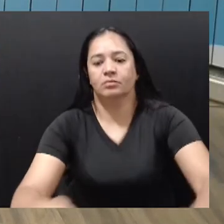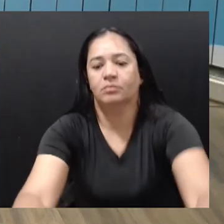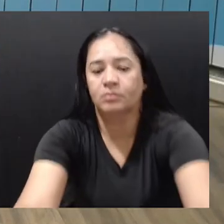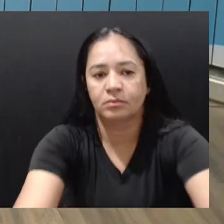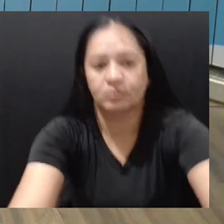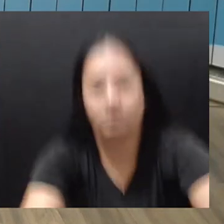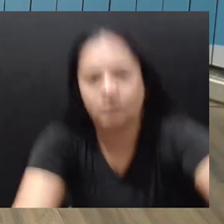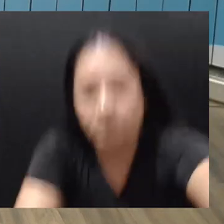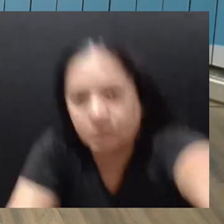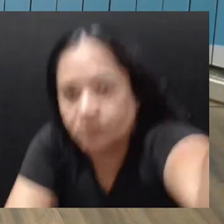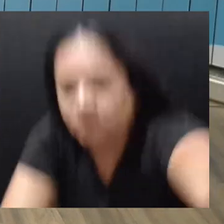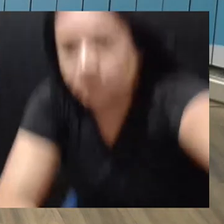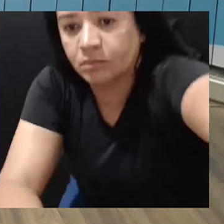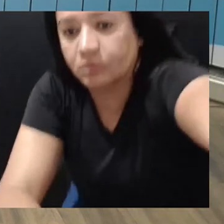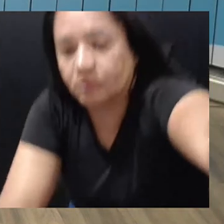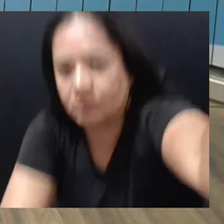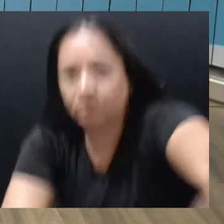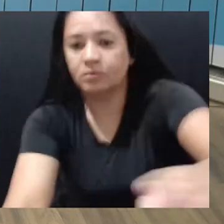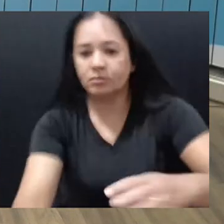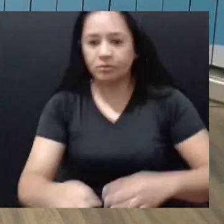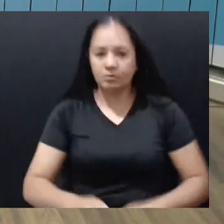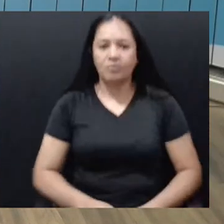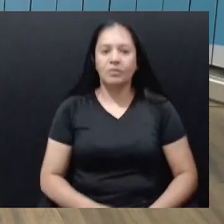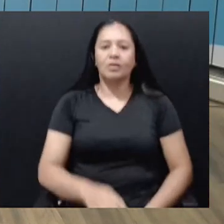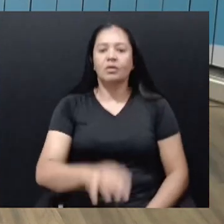sua tela, é o